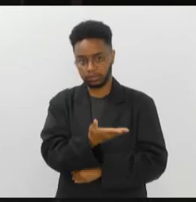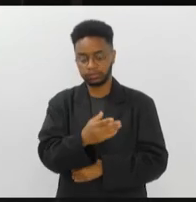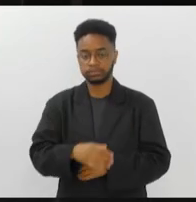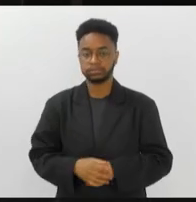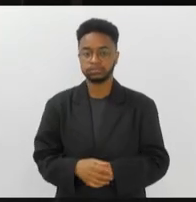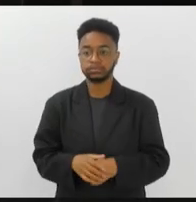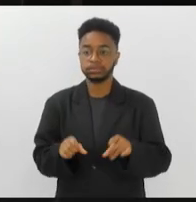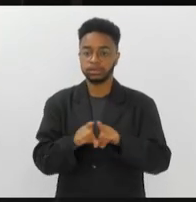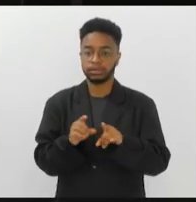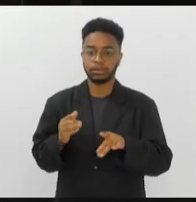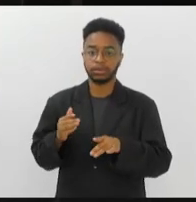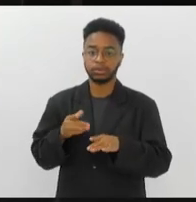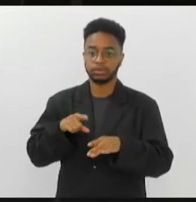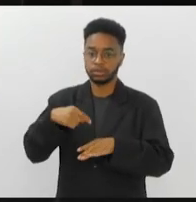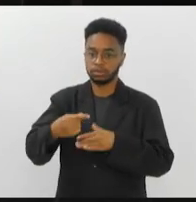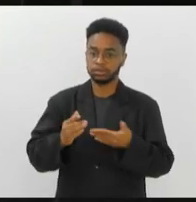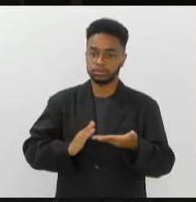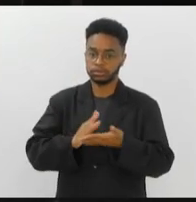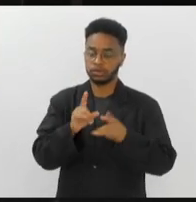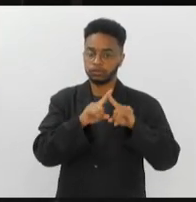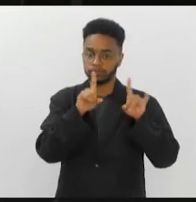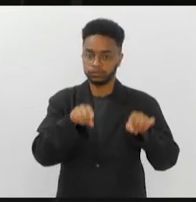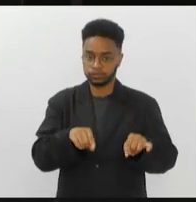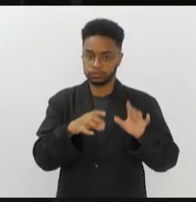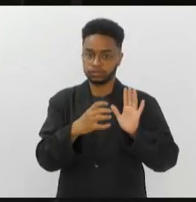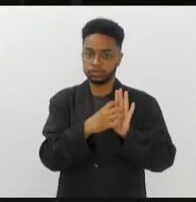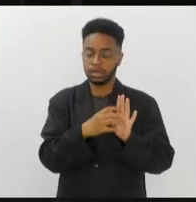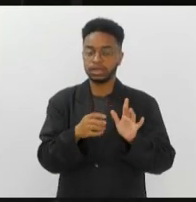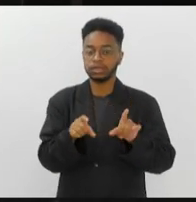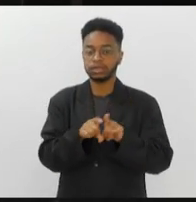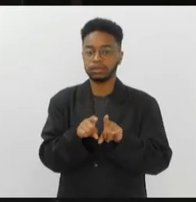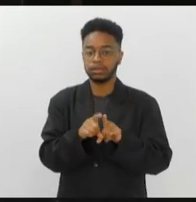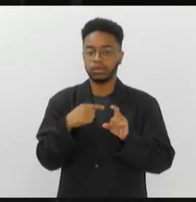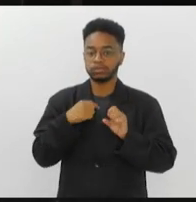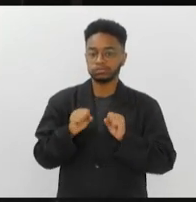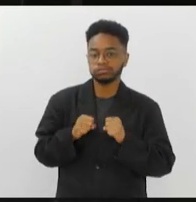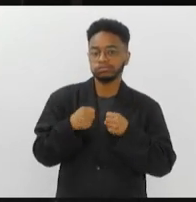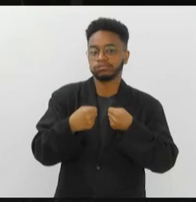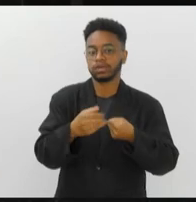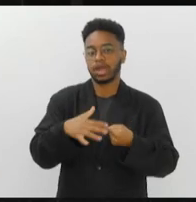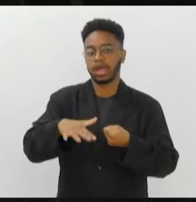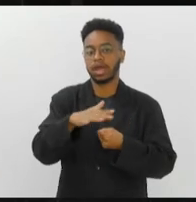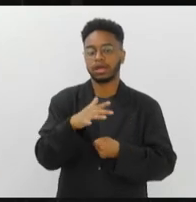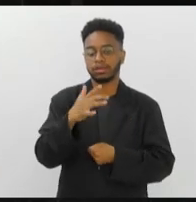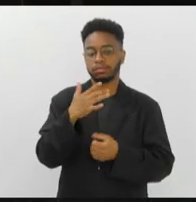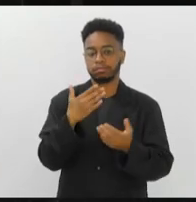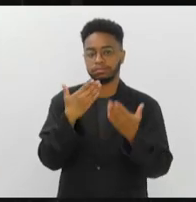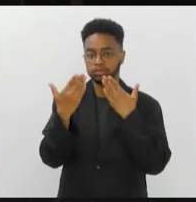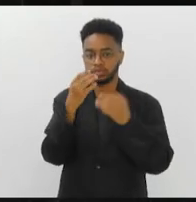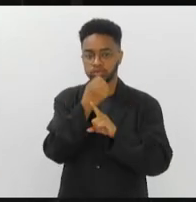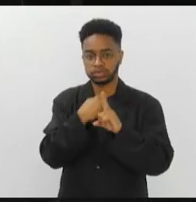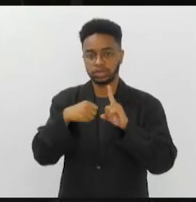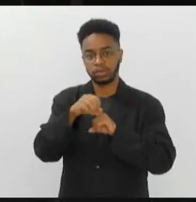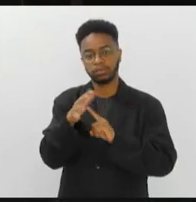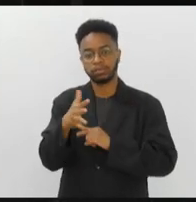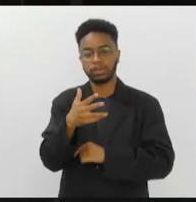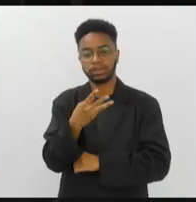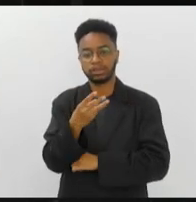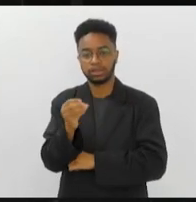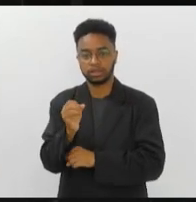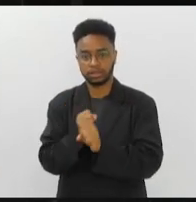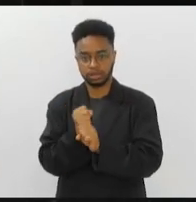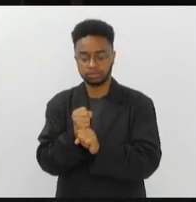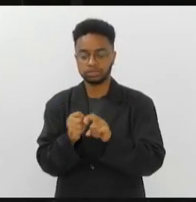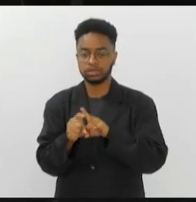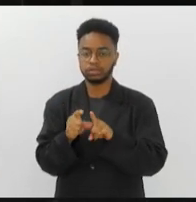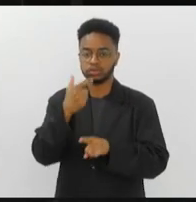Funcionária efetiva, dedico-me ao campo da atenção psicossocial há quase 30 anos. Como profissional e gestora, faço